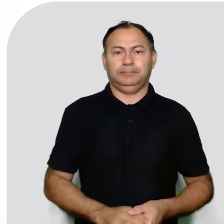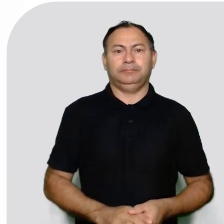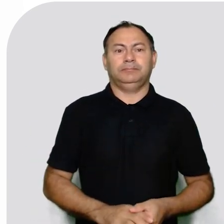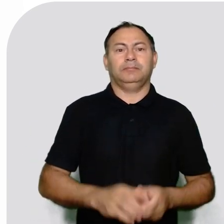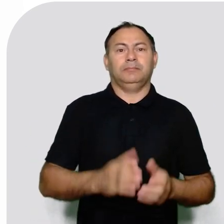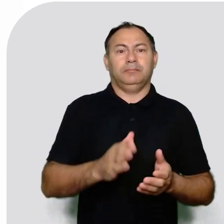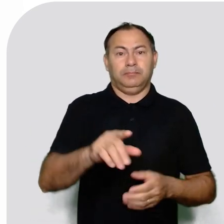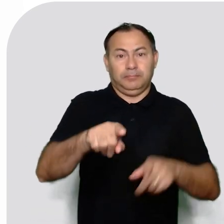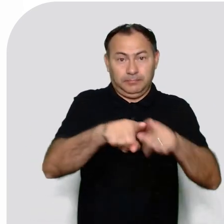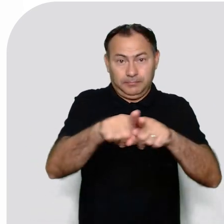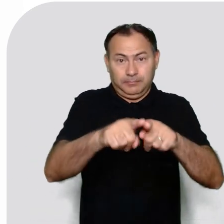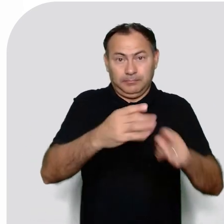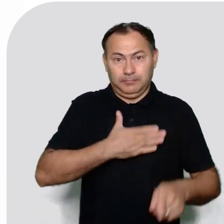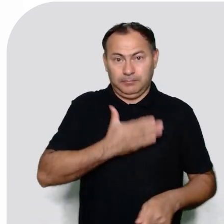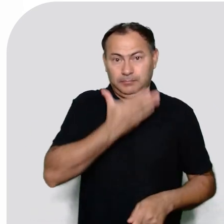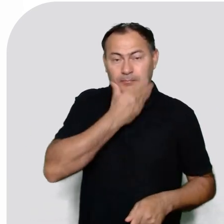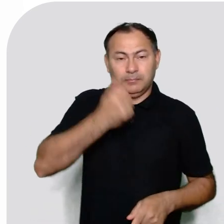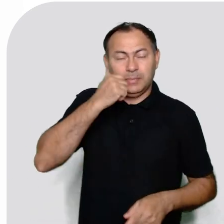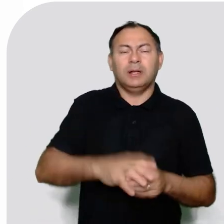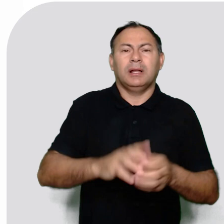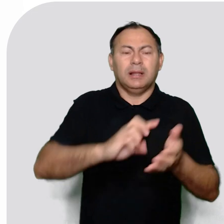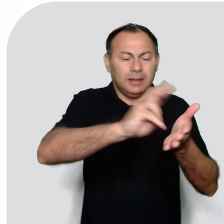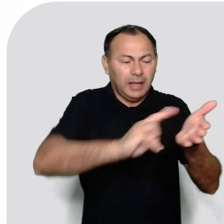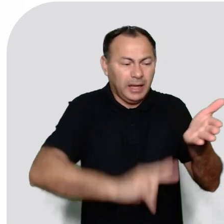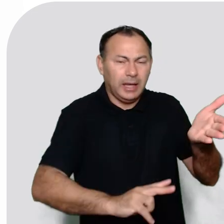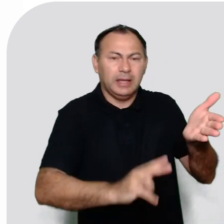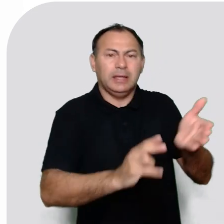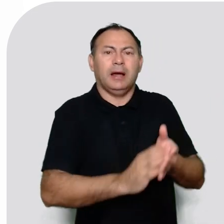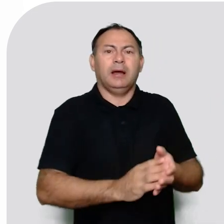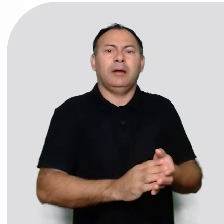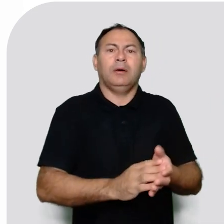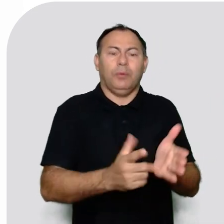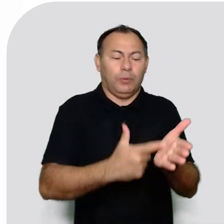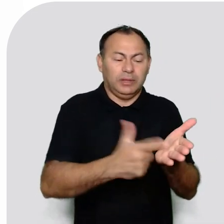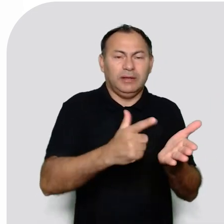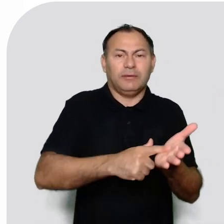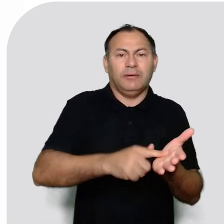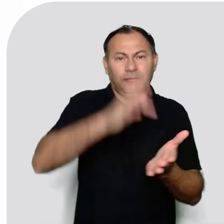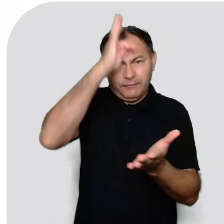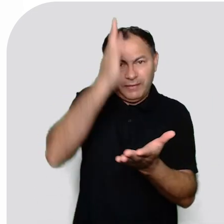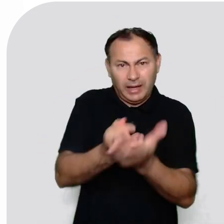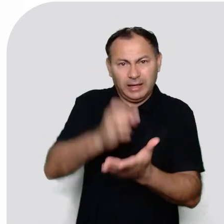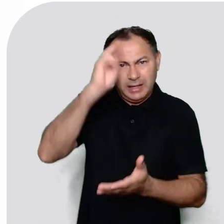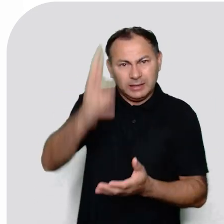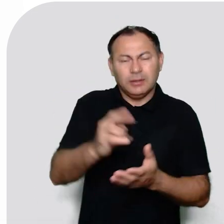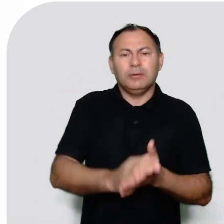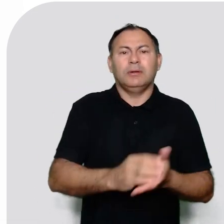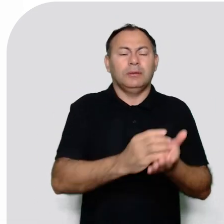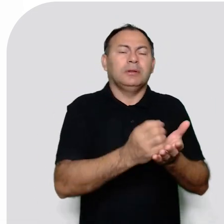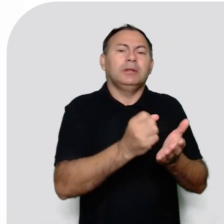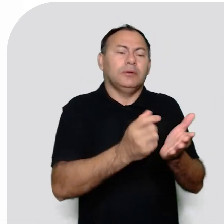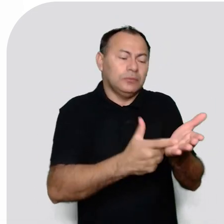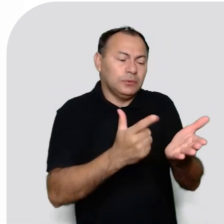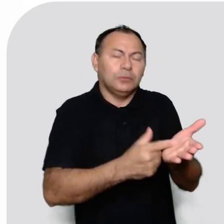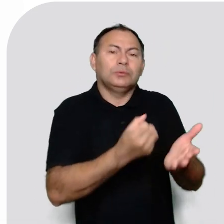Meu irmão, minha irmã, leia a Gaudium et Spes. Leia e estude o caderno 30 da coleção